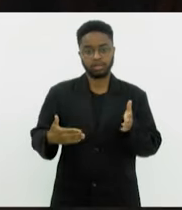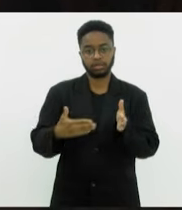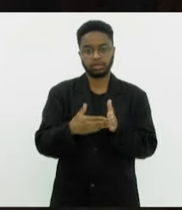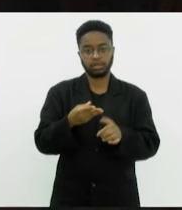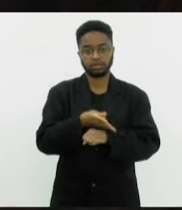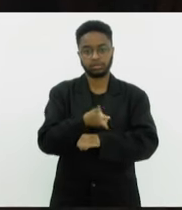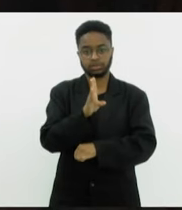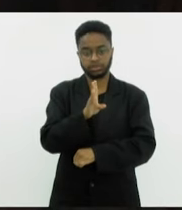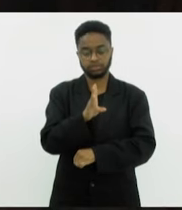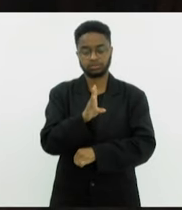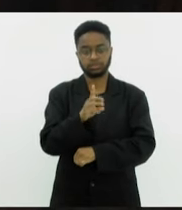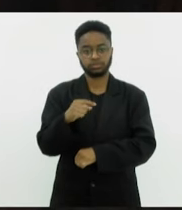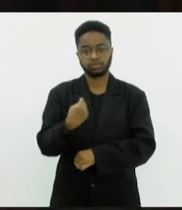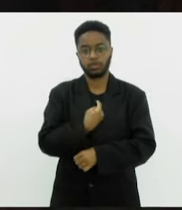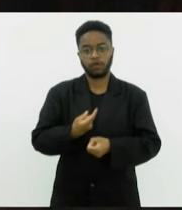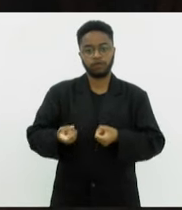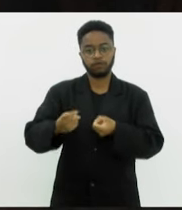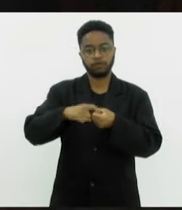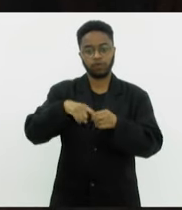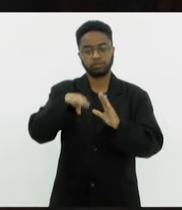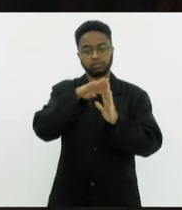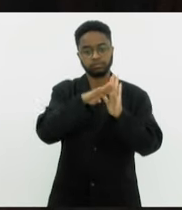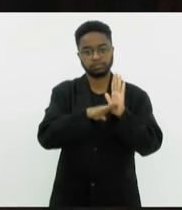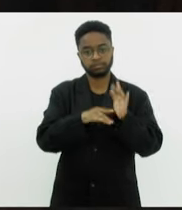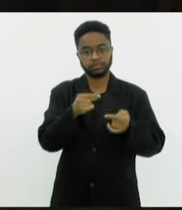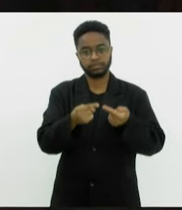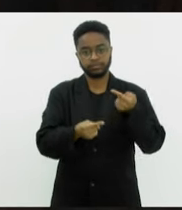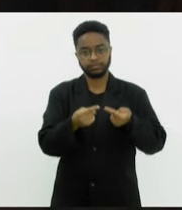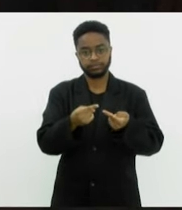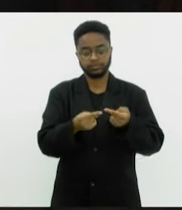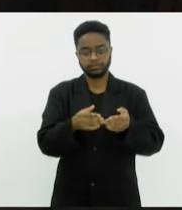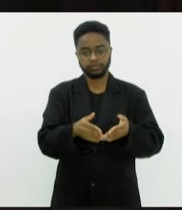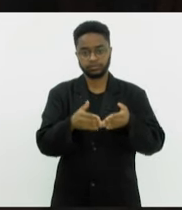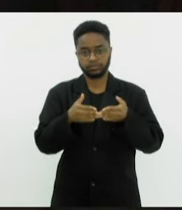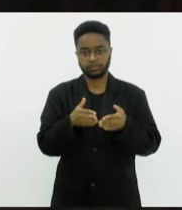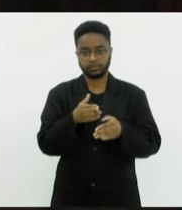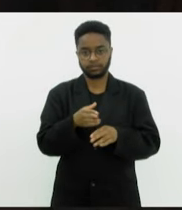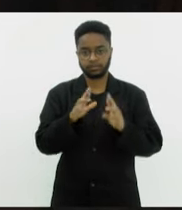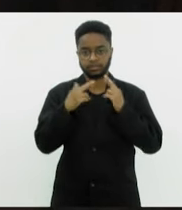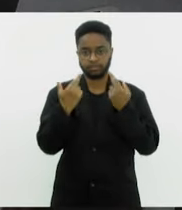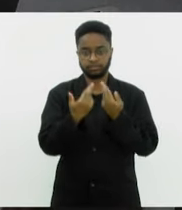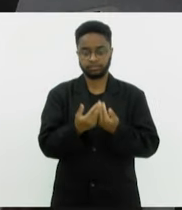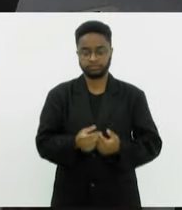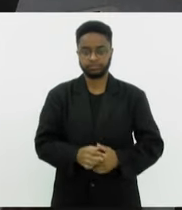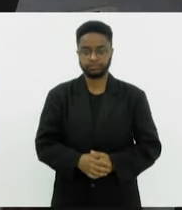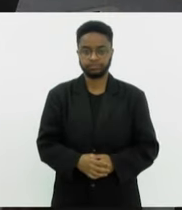às 15 horas, quando retornaremos com a ordem do dia. Está suspensa a sessão.